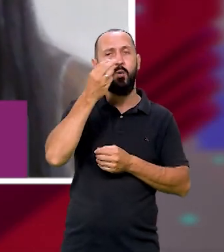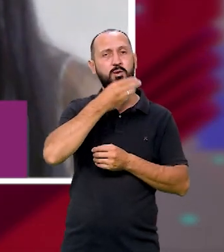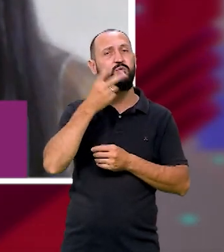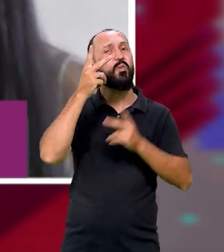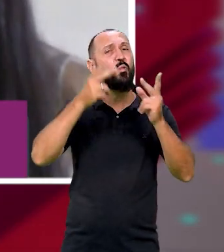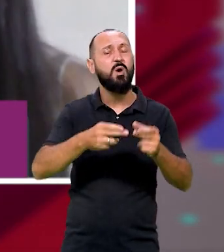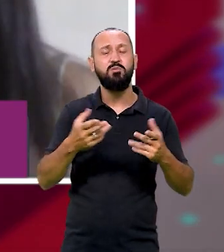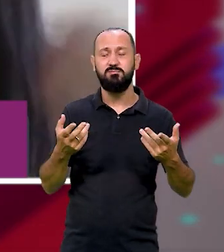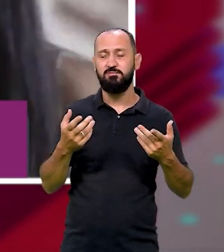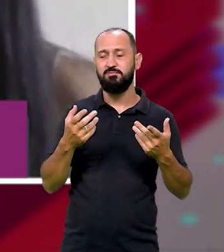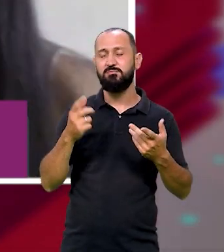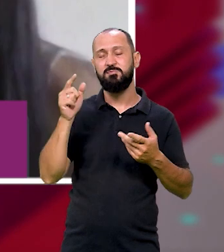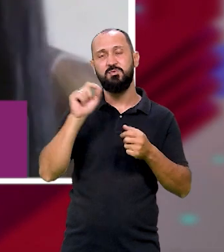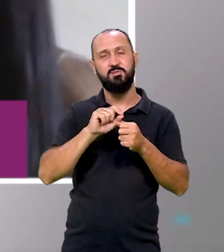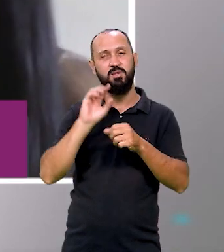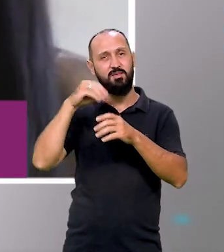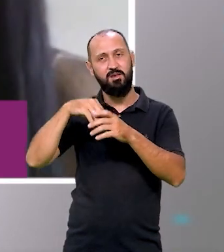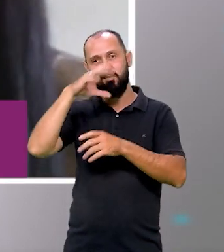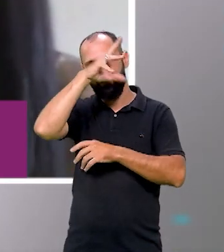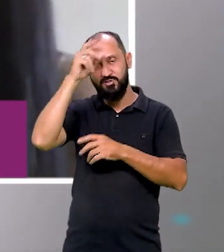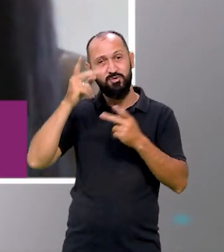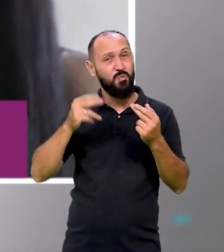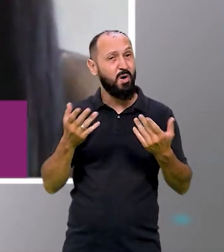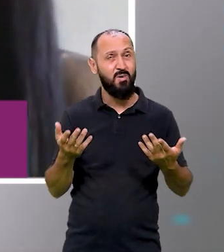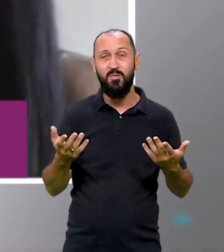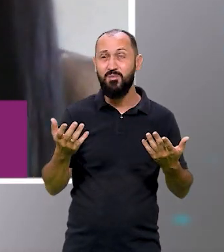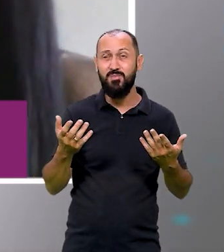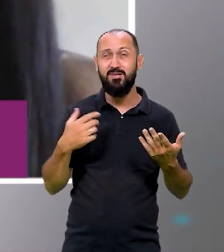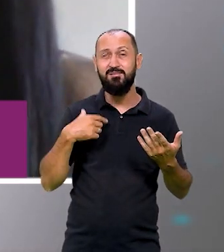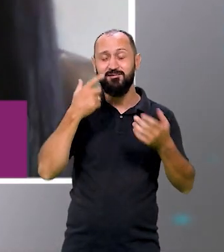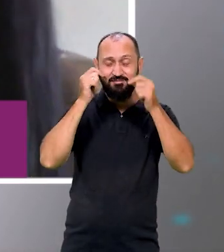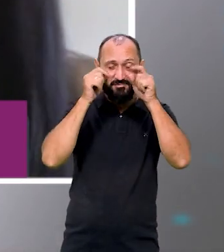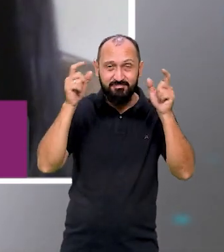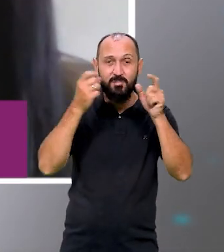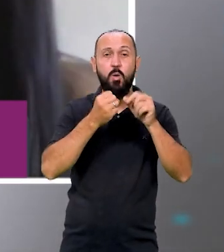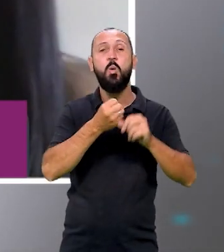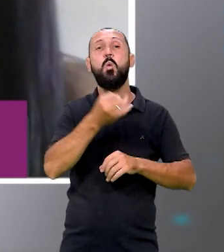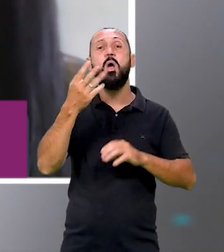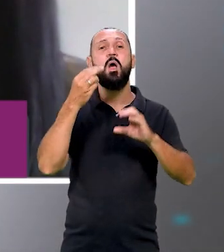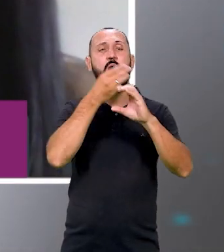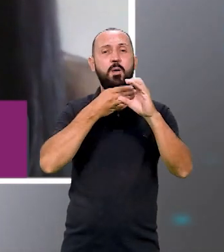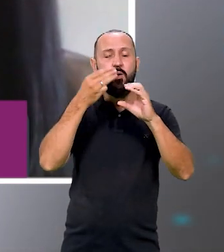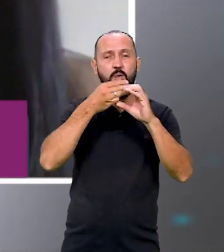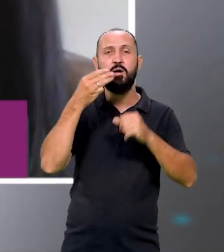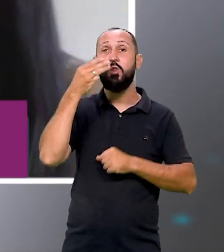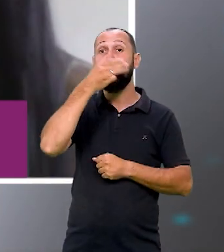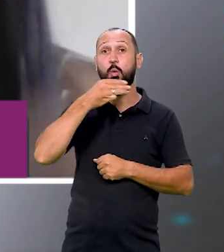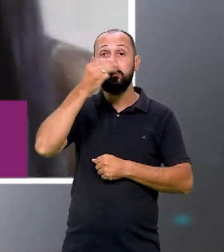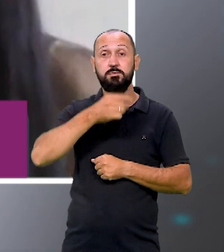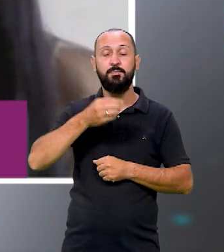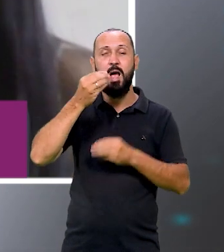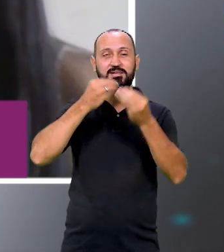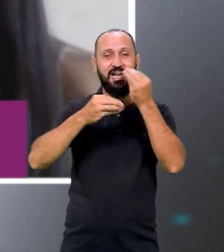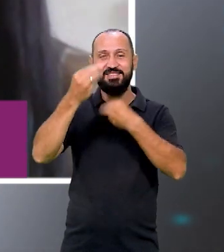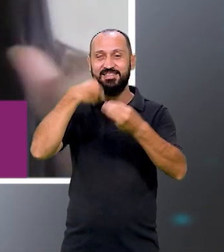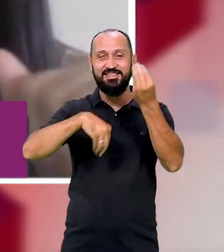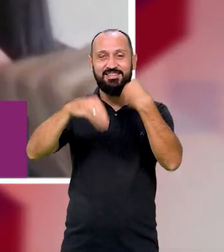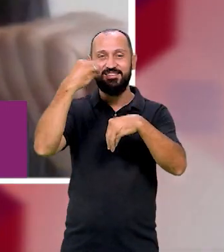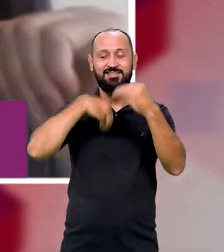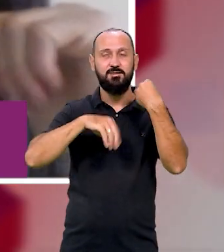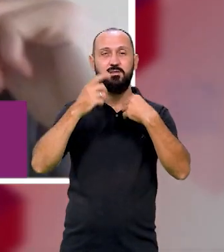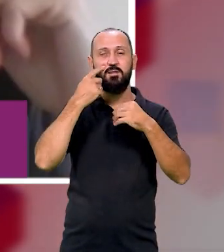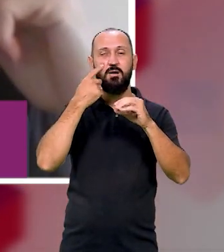tá, Lívia? E sucos naturais. Não é porque, como eu disse, a diferença do remédio para o veneno é a dose. Então, não é porque é suco natural, eu vou tomar suco de